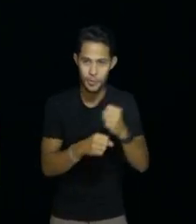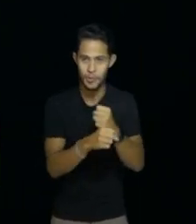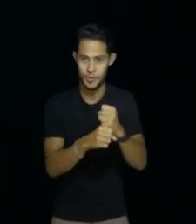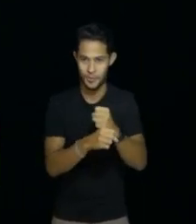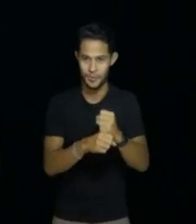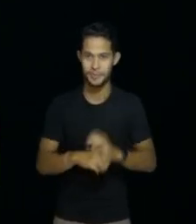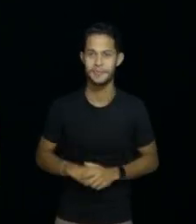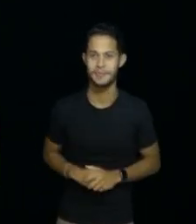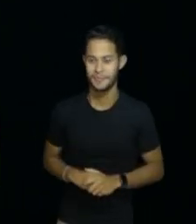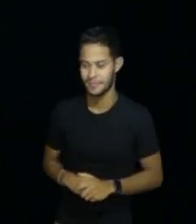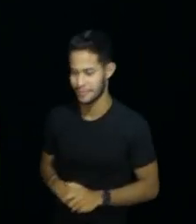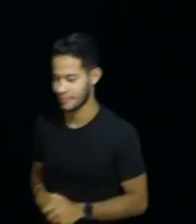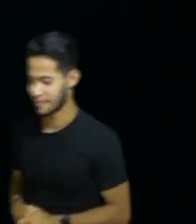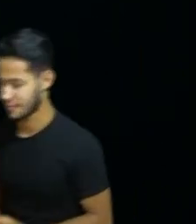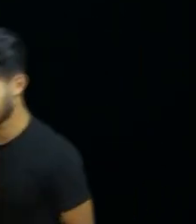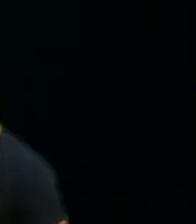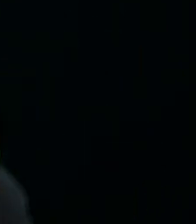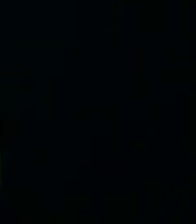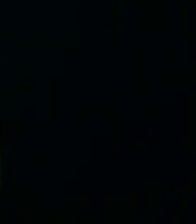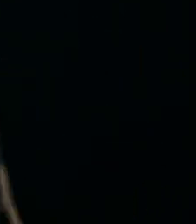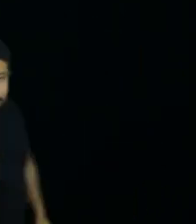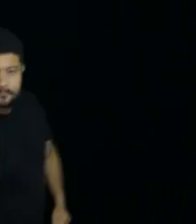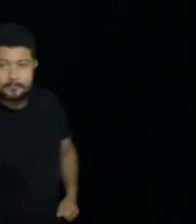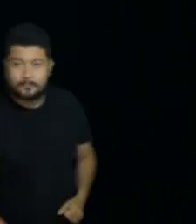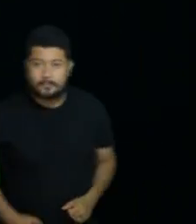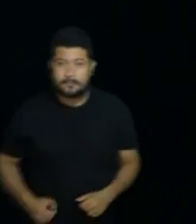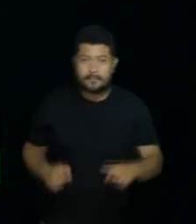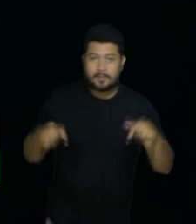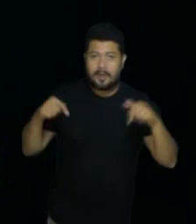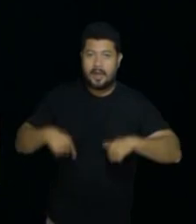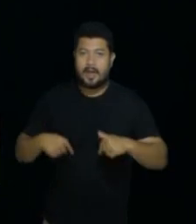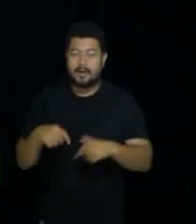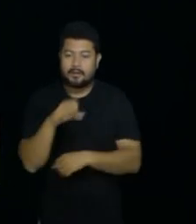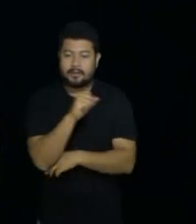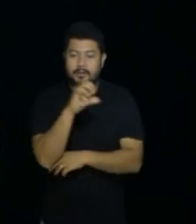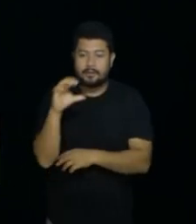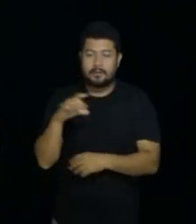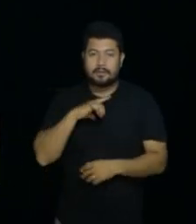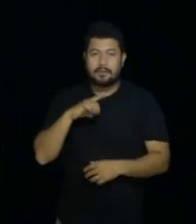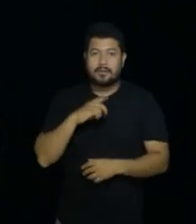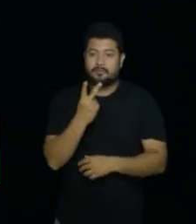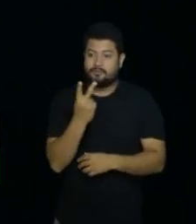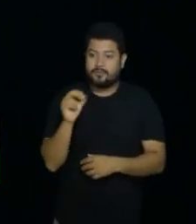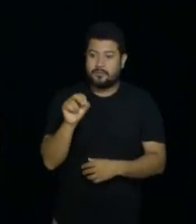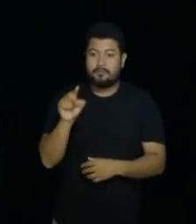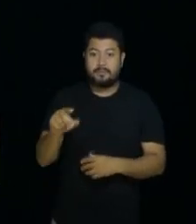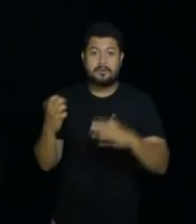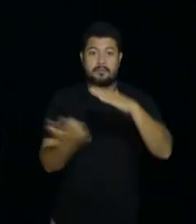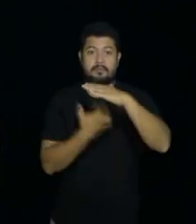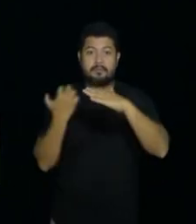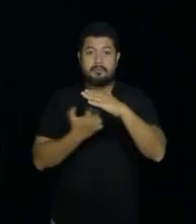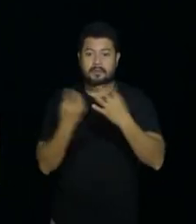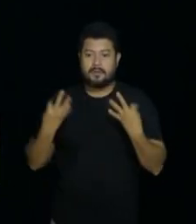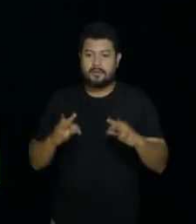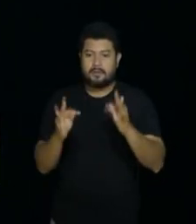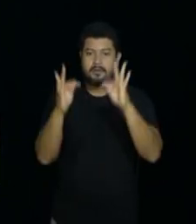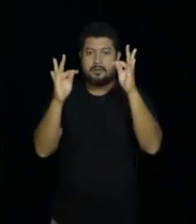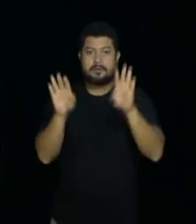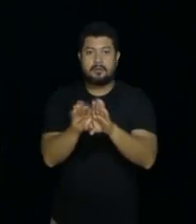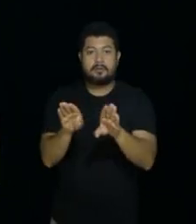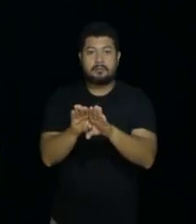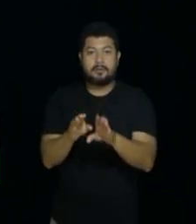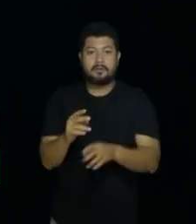Catarina, nós somos mais de 20 mil empresas de tecnologia e mais de 75 mil profissionais na área de tecnologia. Então,